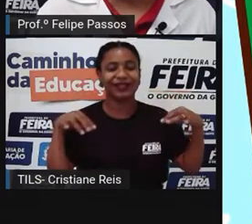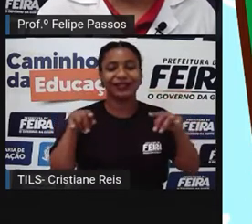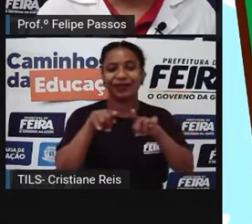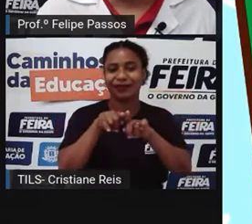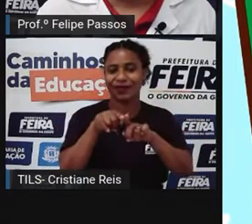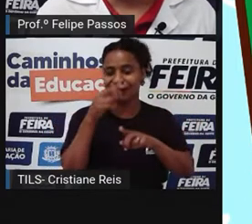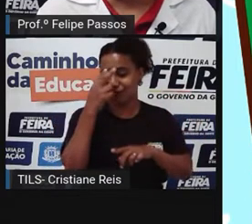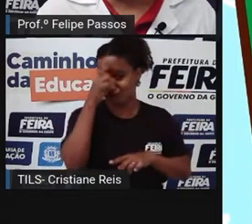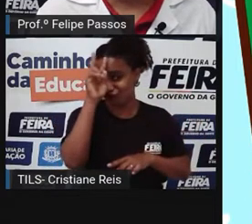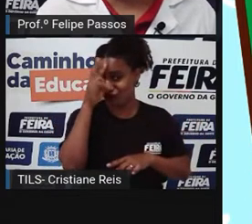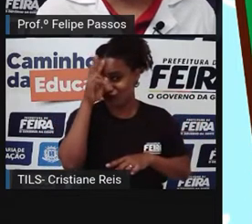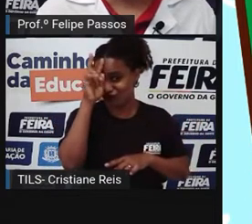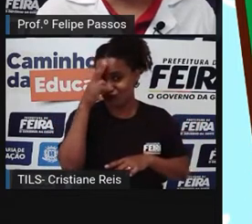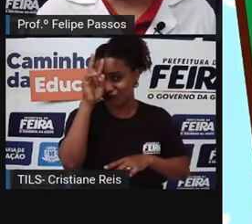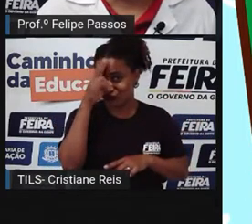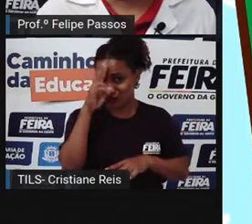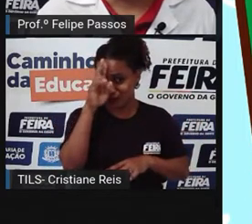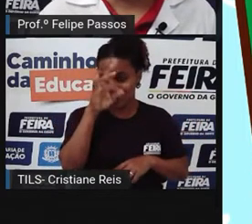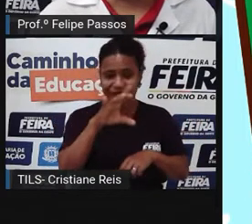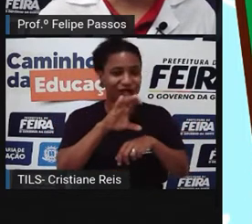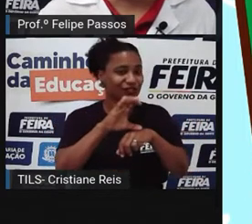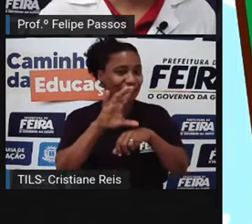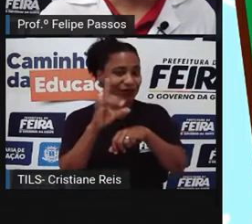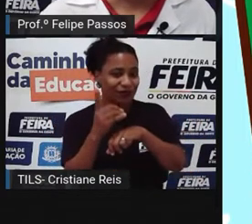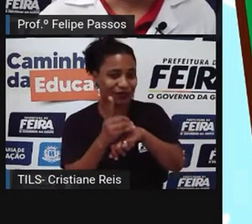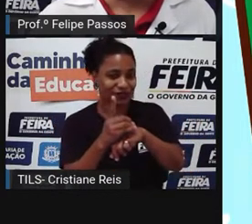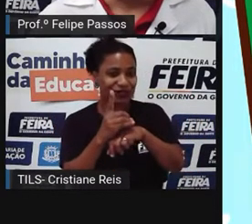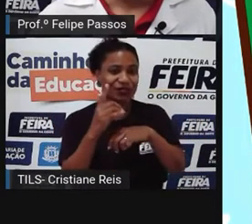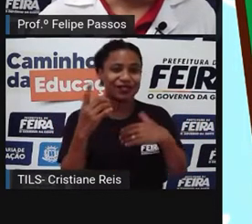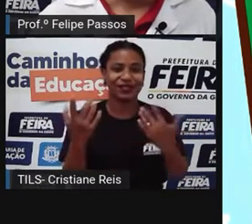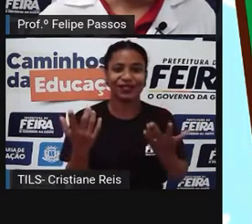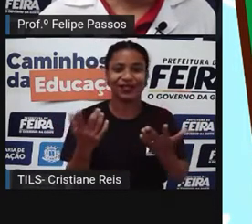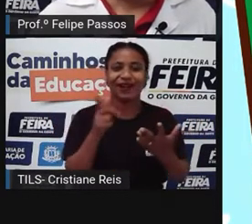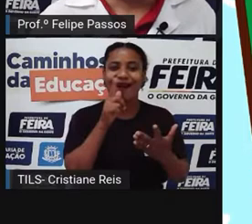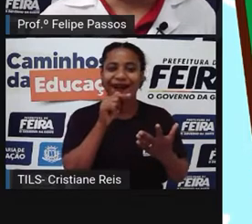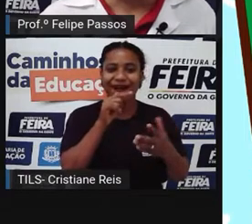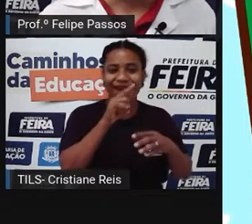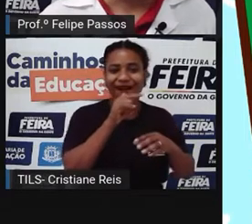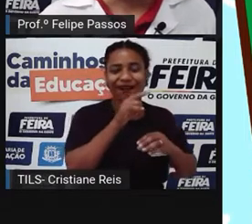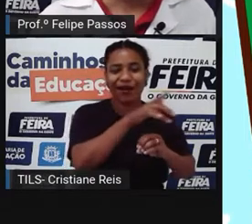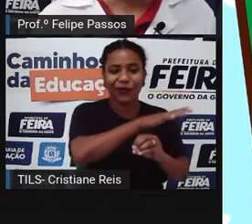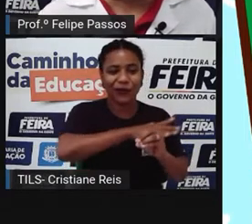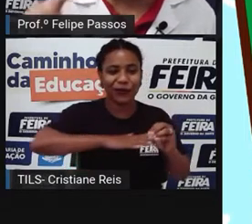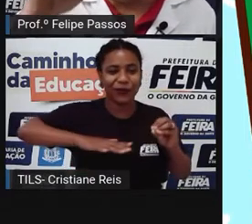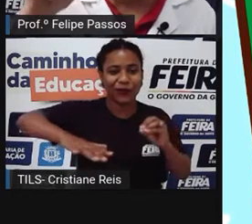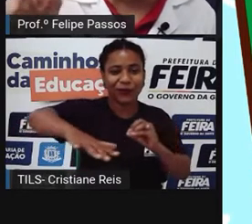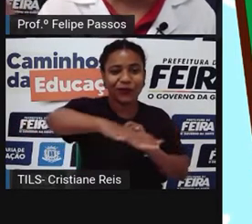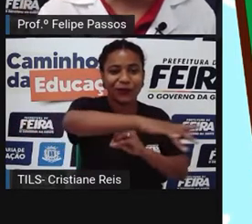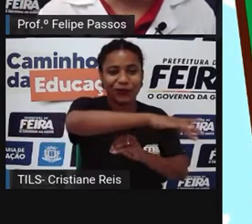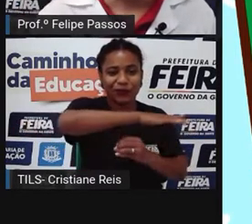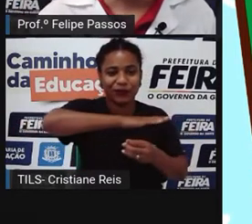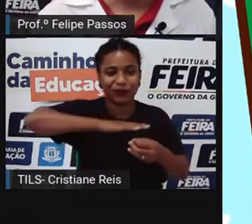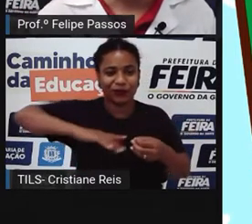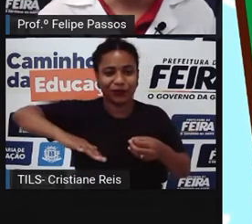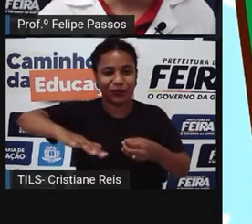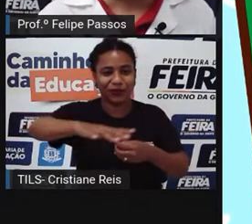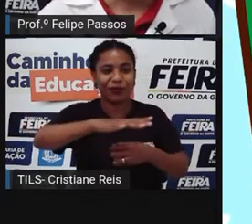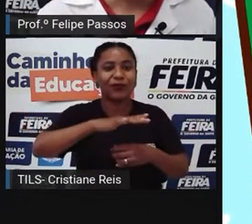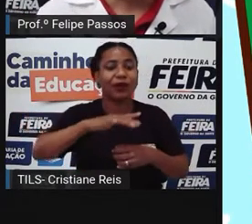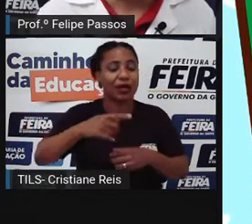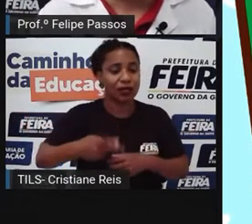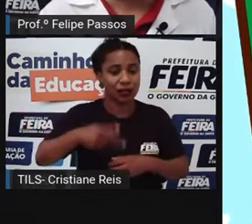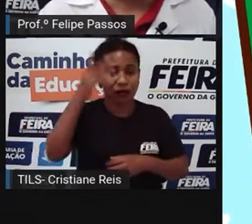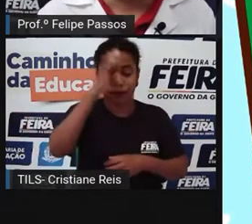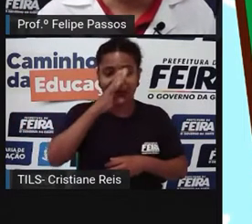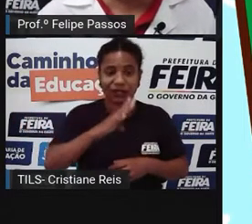nosso país. A Chapada Diamantina, nosso litoral, nós somos um dos países com maior litoral do mundo, né?